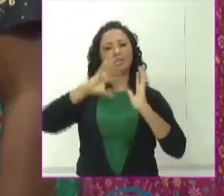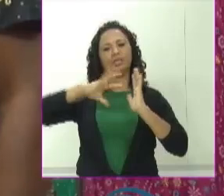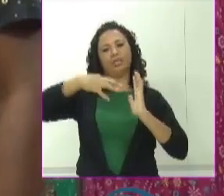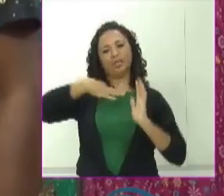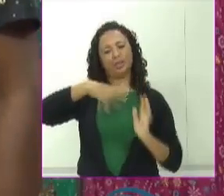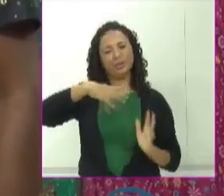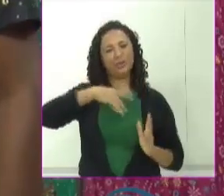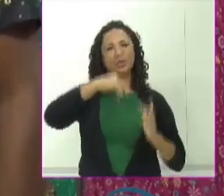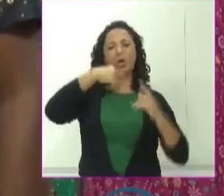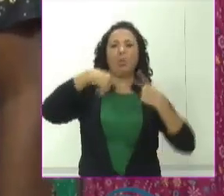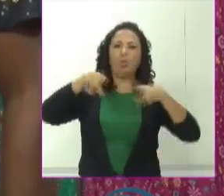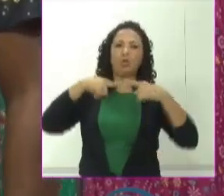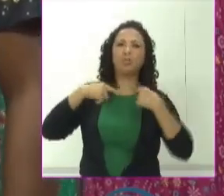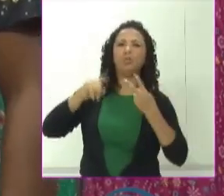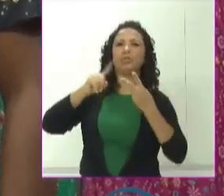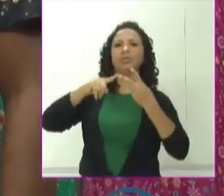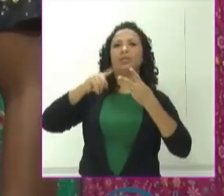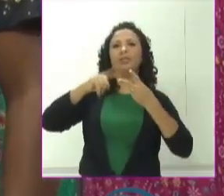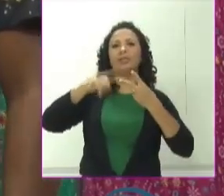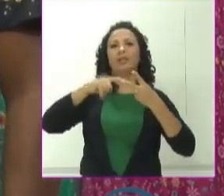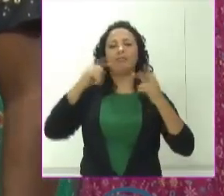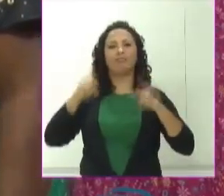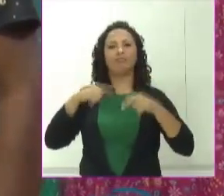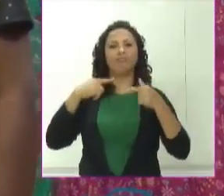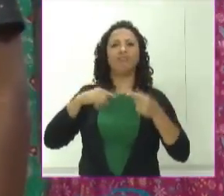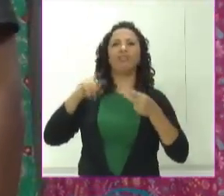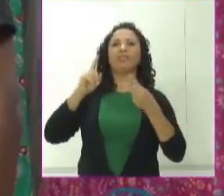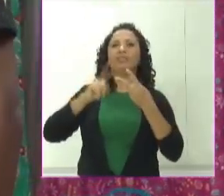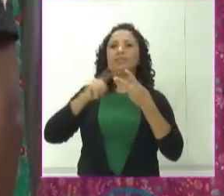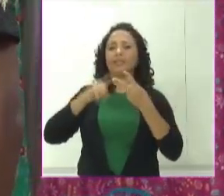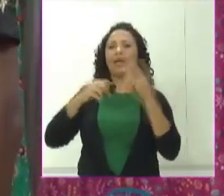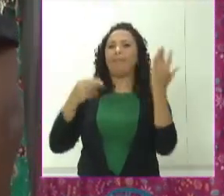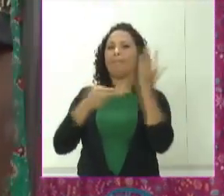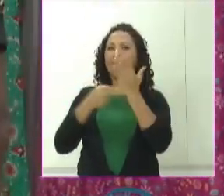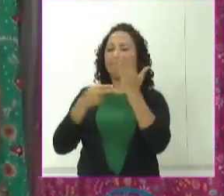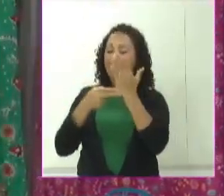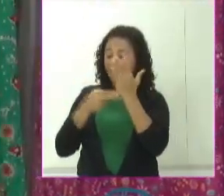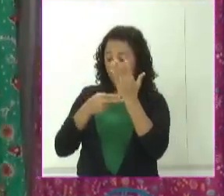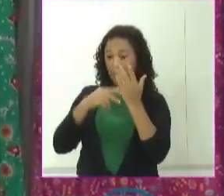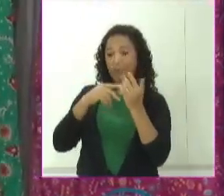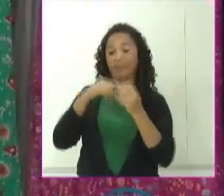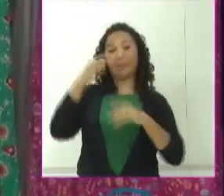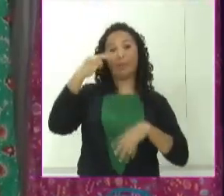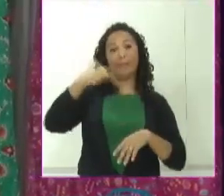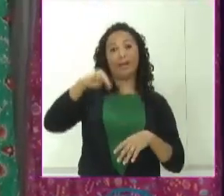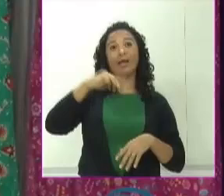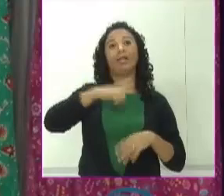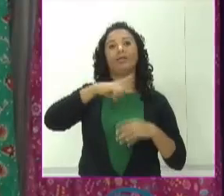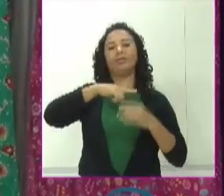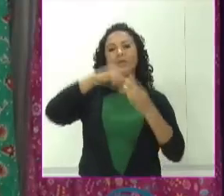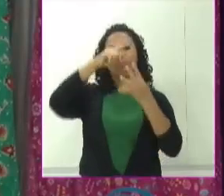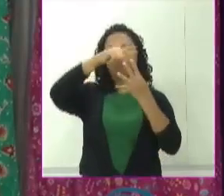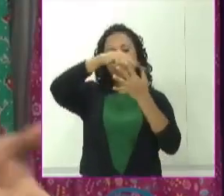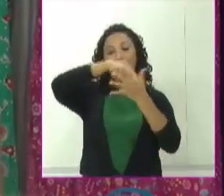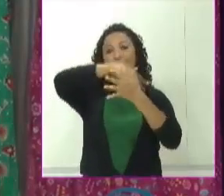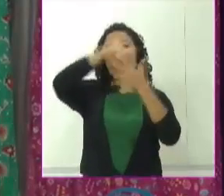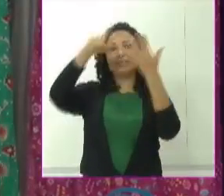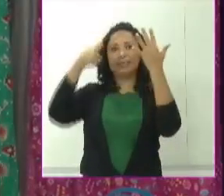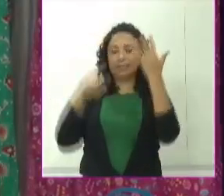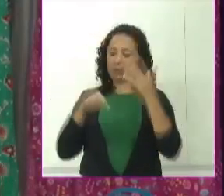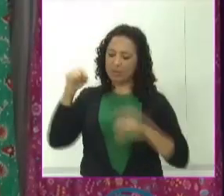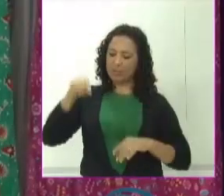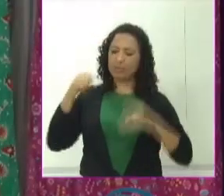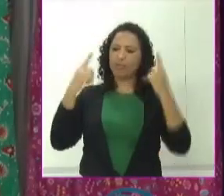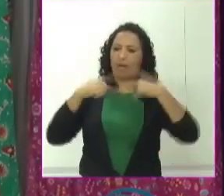de orquestra, tem um boi de matraca, né? Sim, o Maranhão possui 5 tipos de sotaques de bumba meu boi, né? Sim. Esse é o boi de